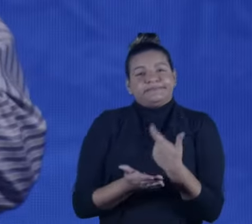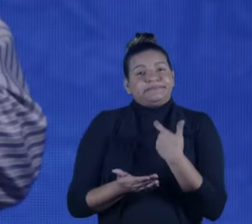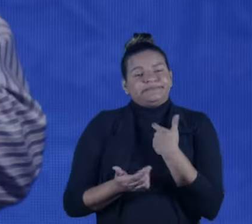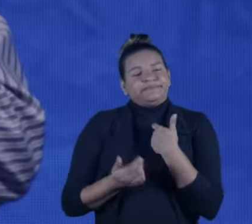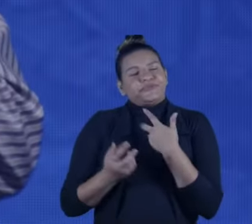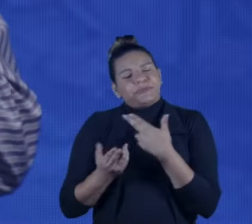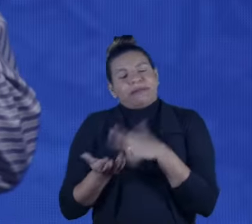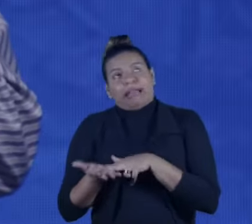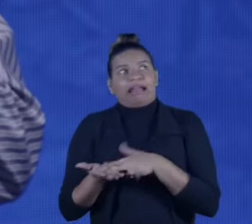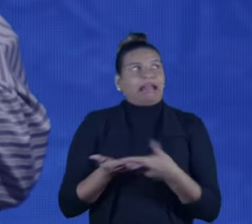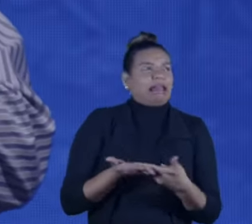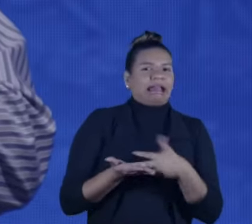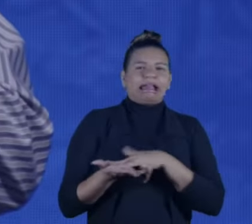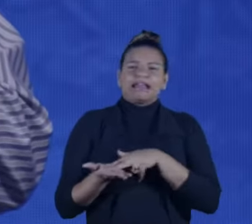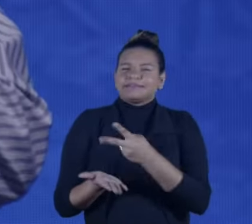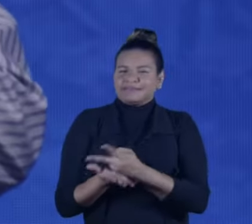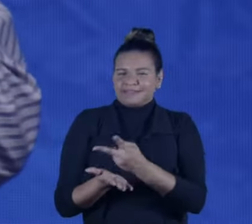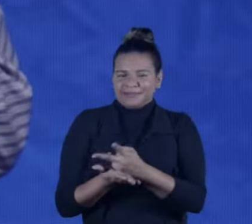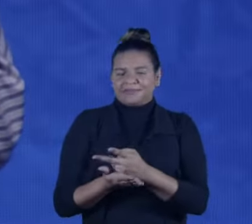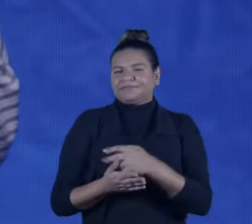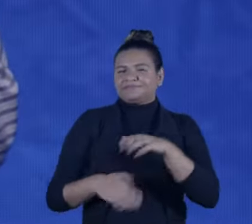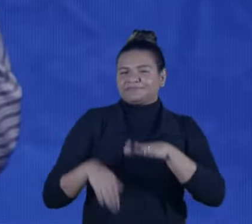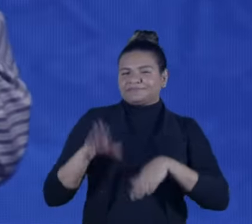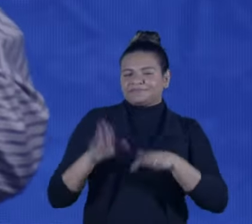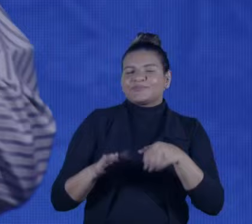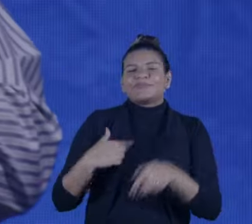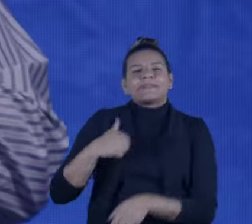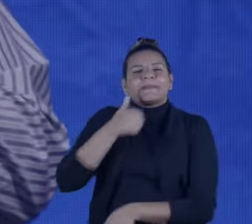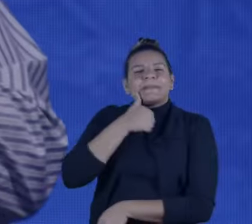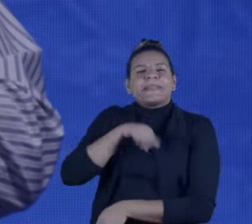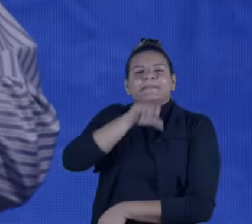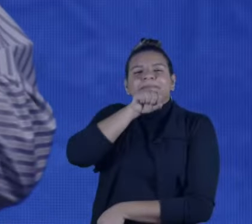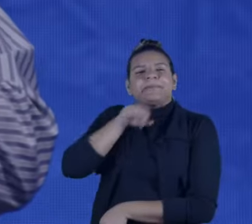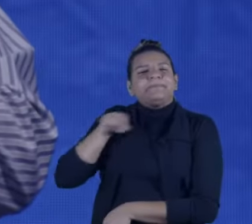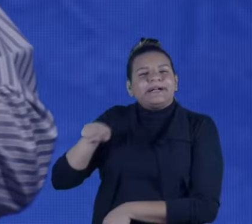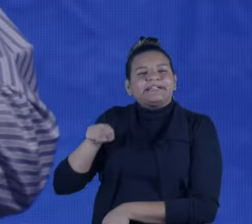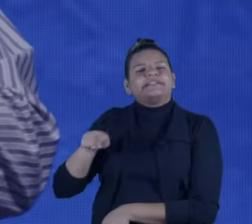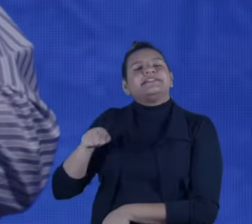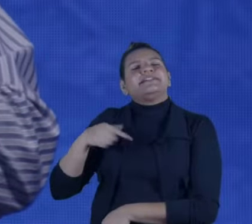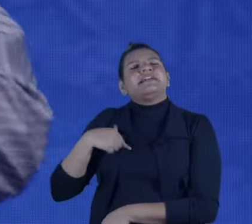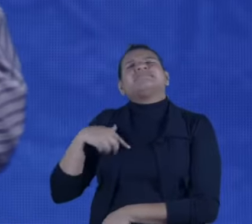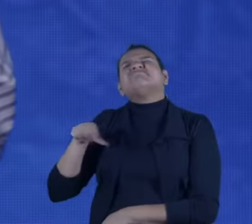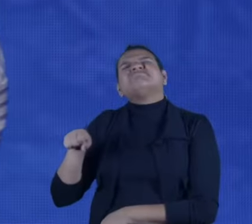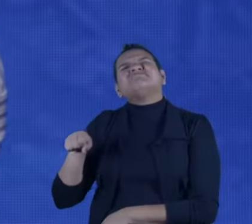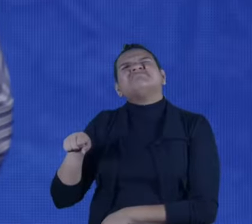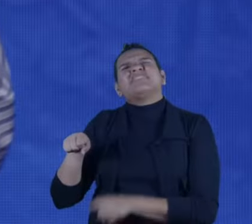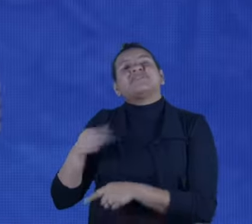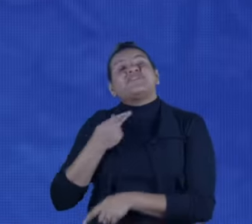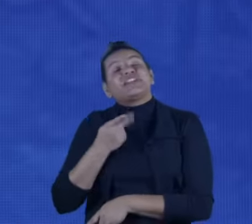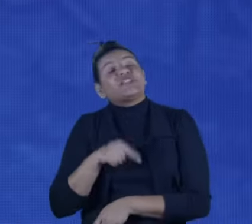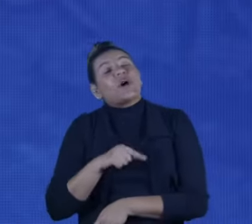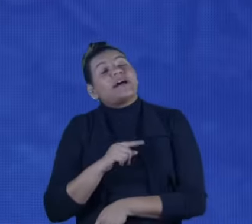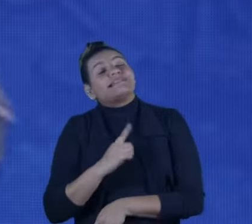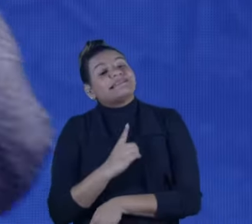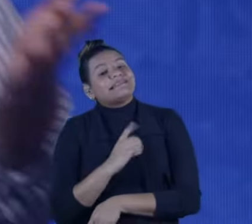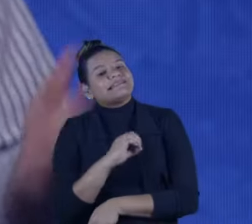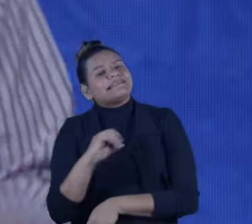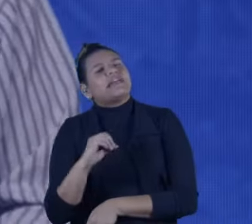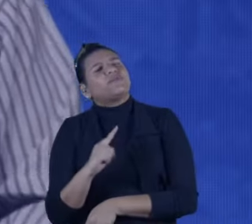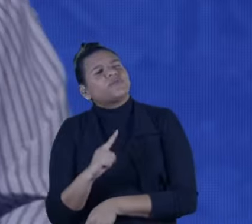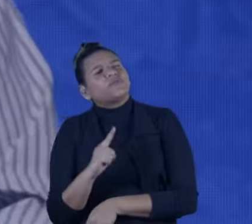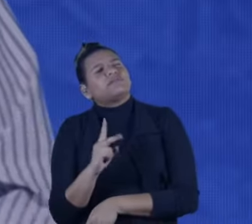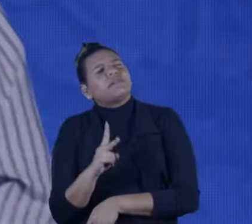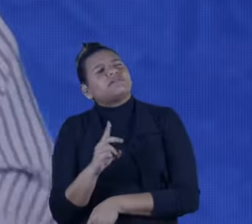Eu me lembro que às vezes eu pegava no dedo da minha mãe e ela falava, conta até 100. Eu contava até 1000 e não dormia,